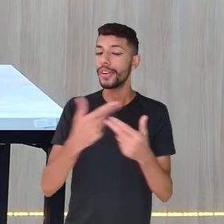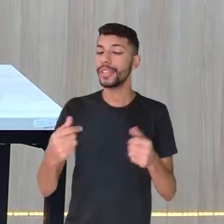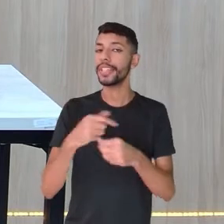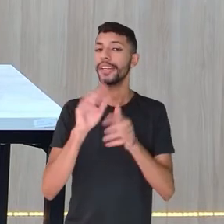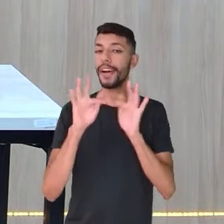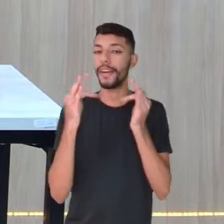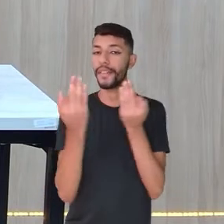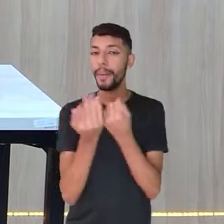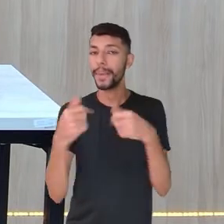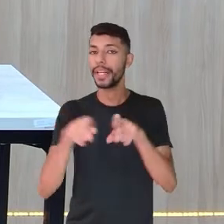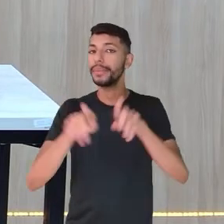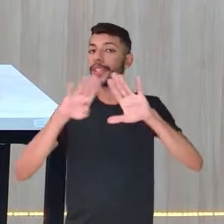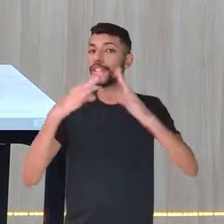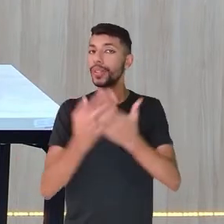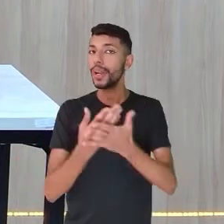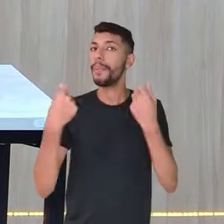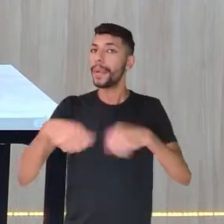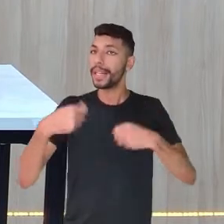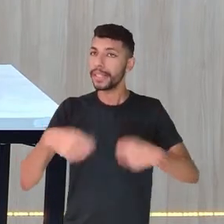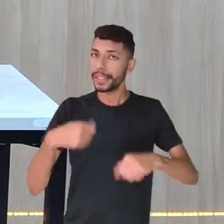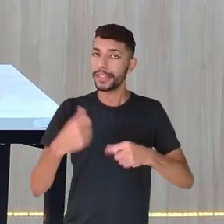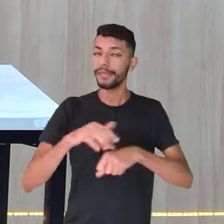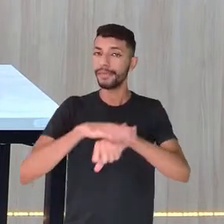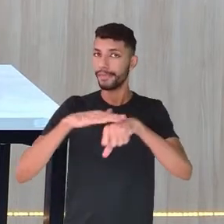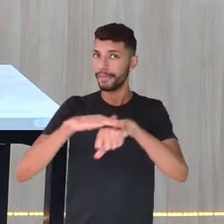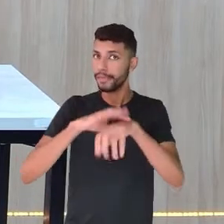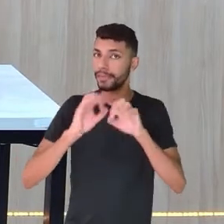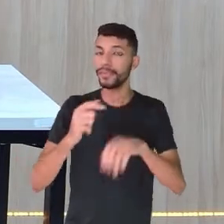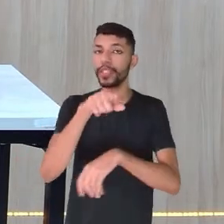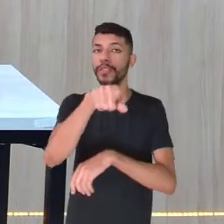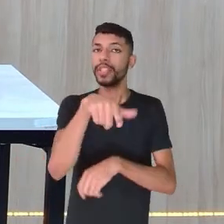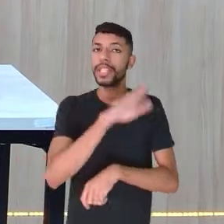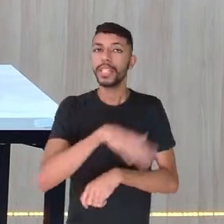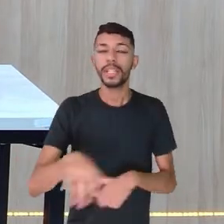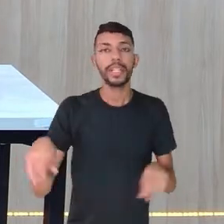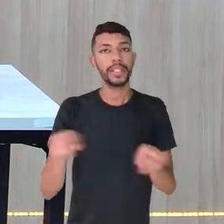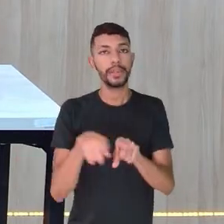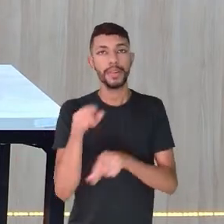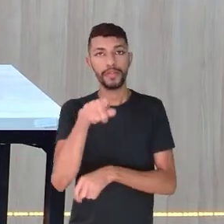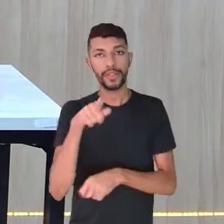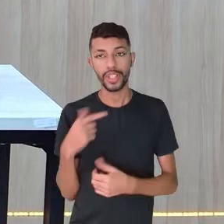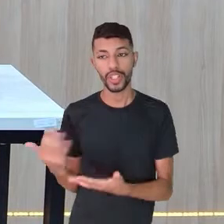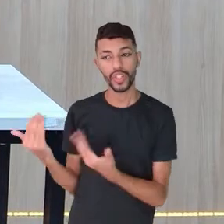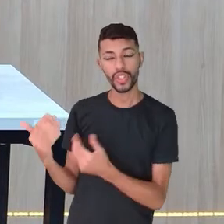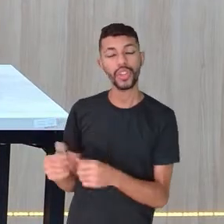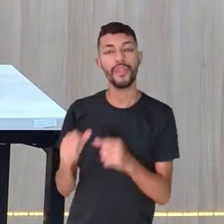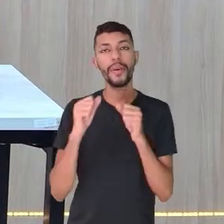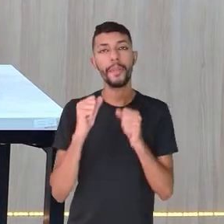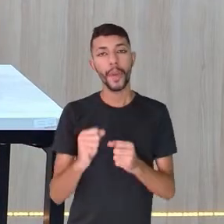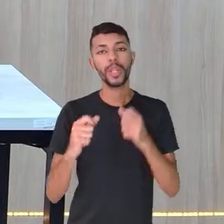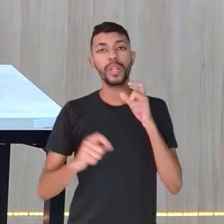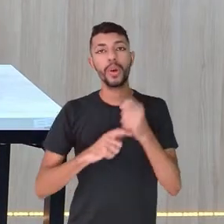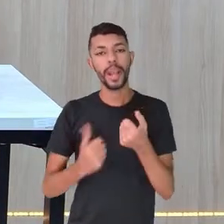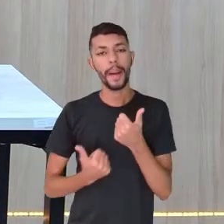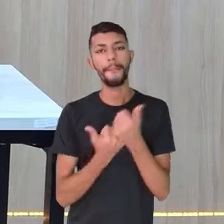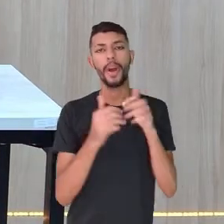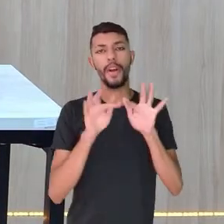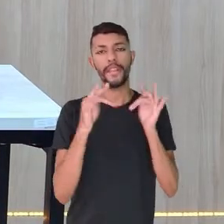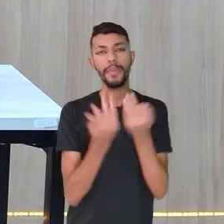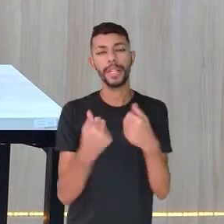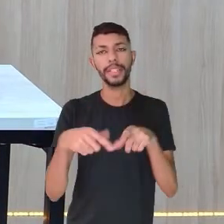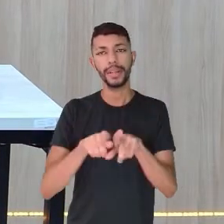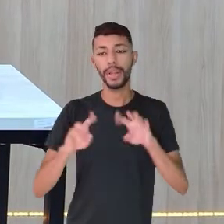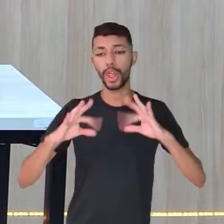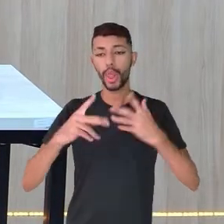família e com a escola. E que vocês, crianças, e vocês, jovens, possam contar com os familiares, mas também com todos que fazem